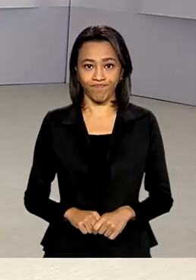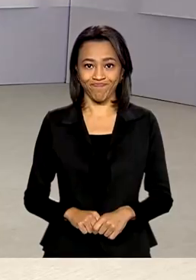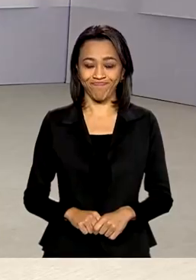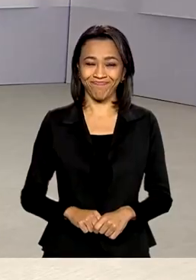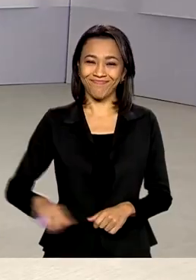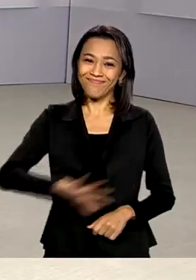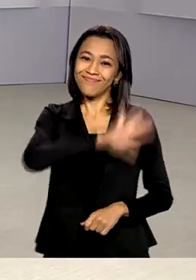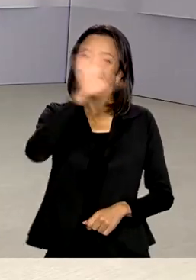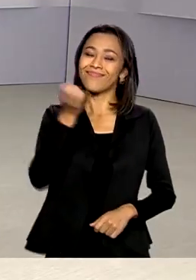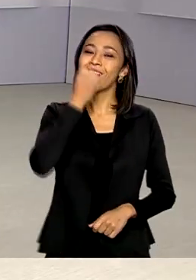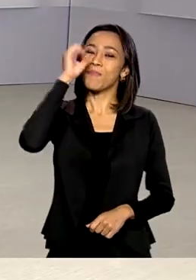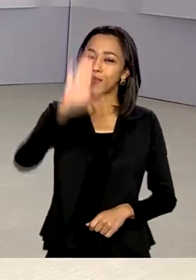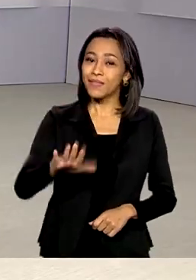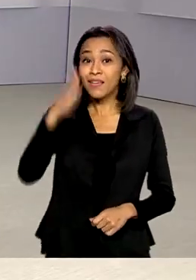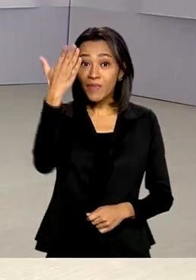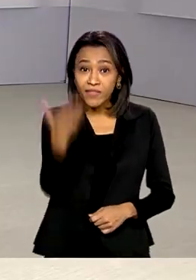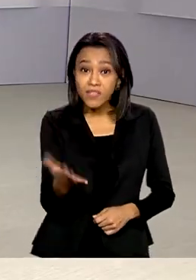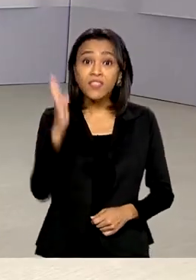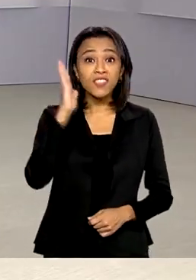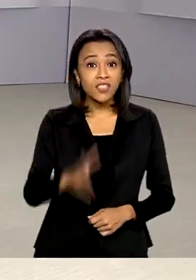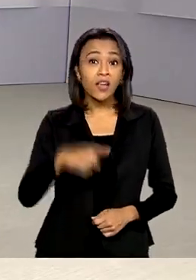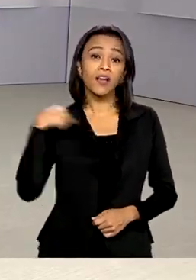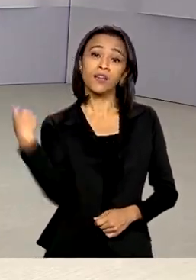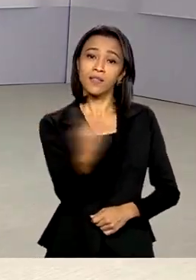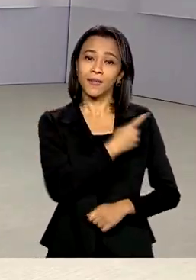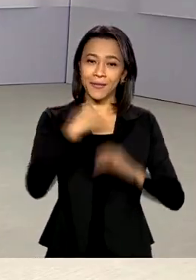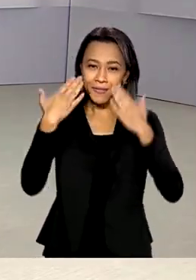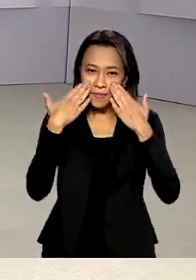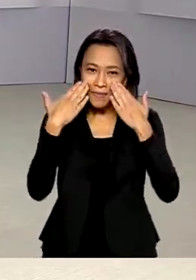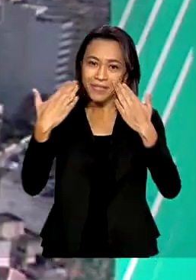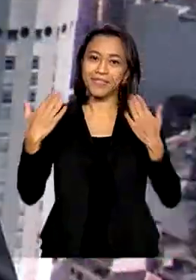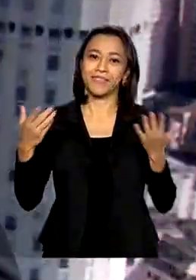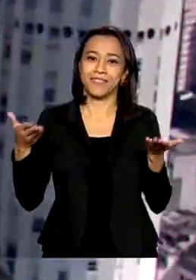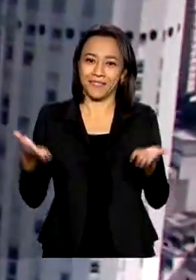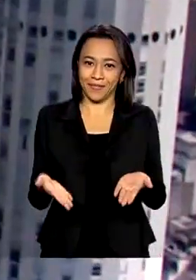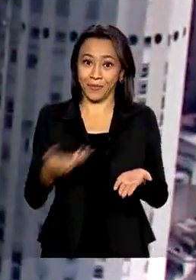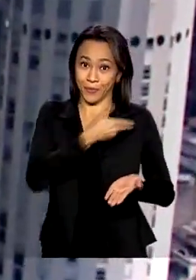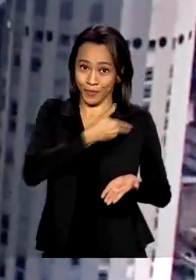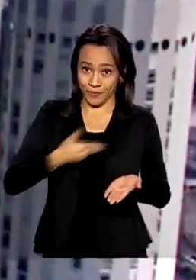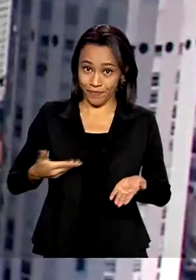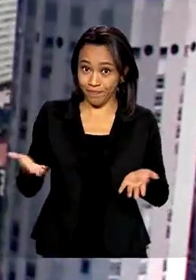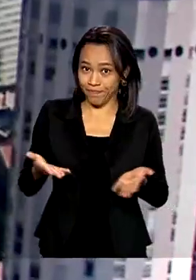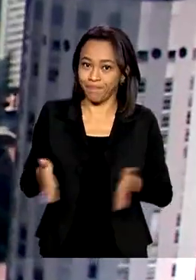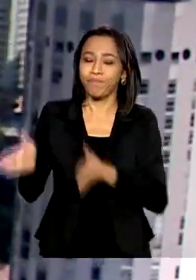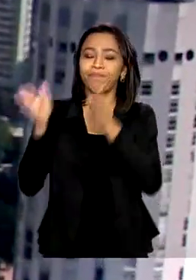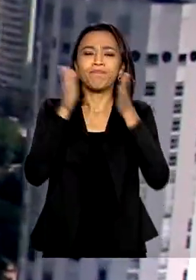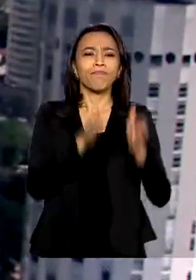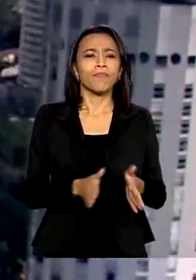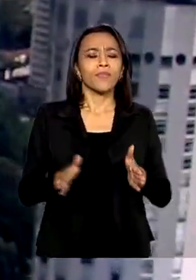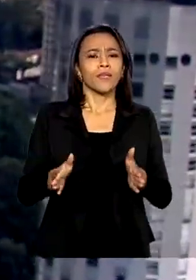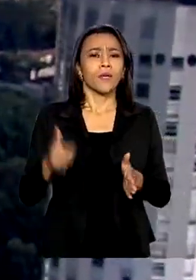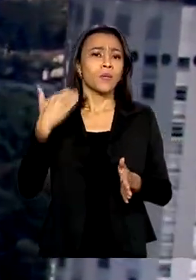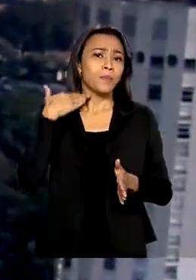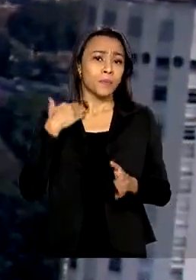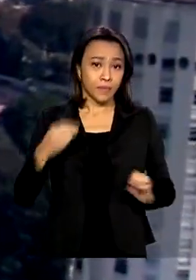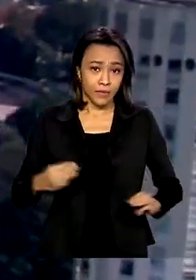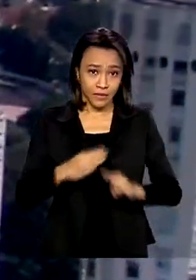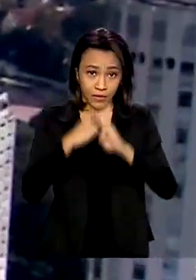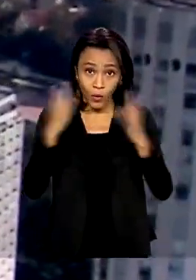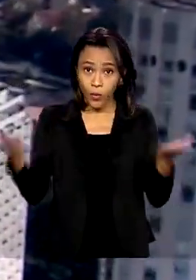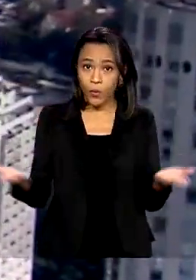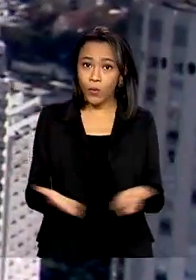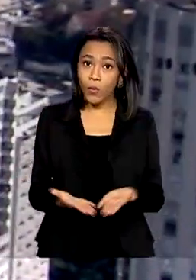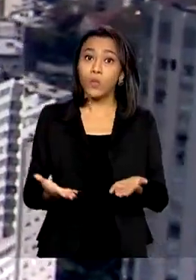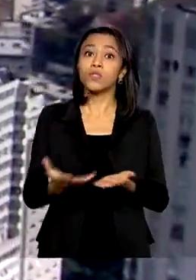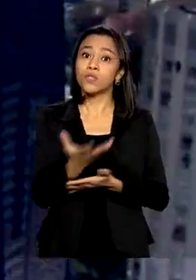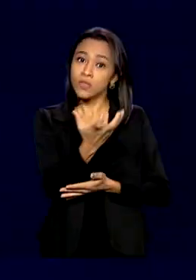Olá, boa tarde para você. Já estamos de volta com o Governo Agora. A Caixa Econômica Federal libera hoje novos